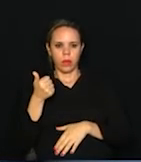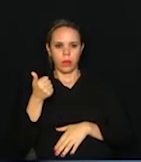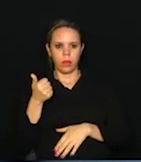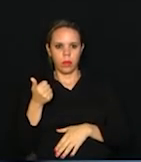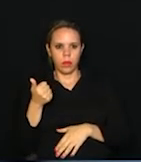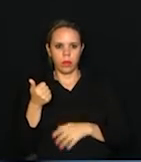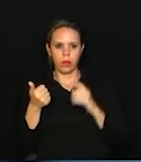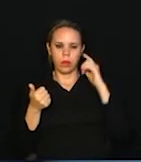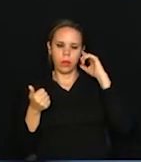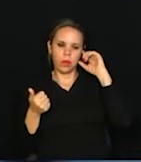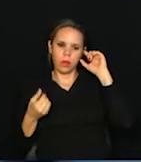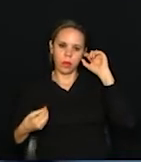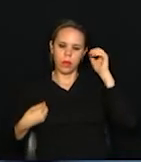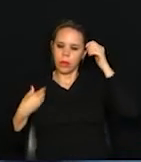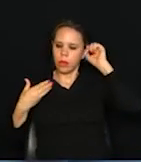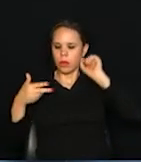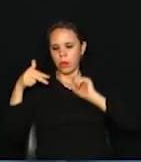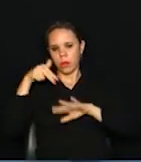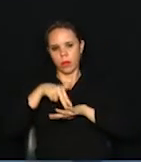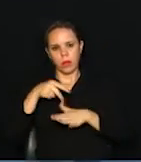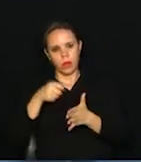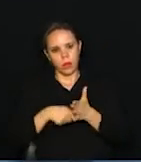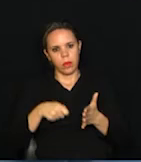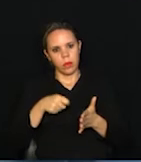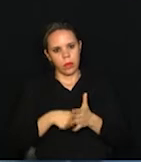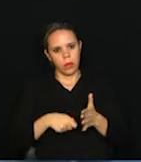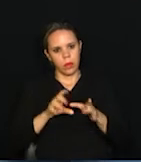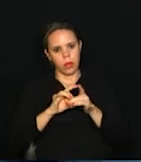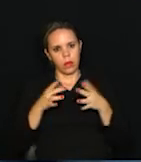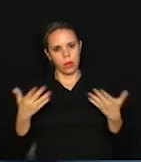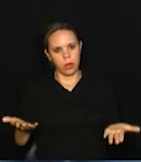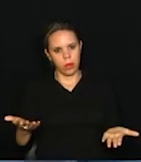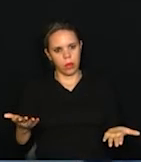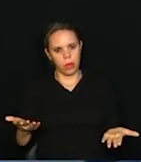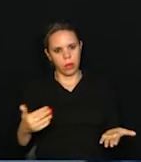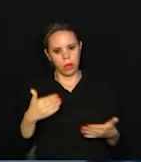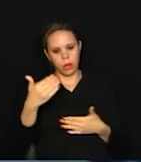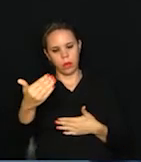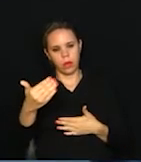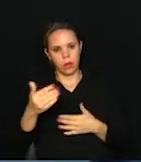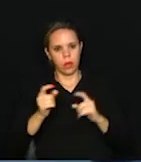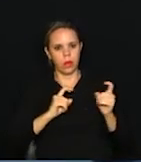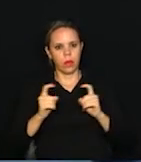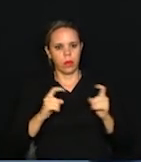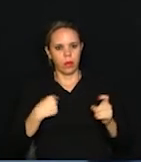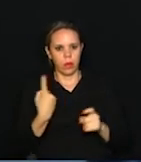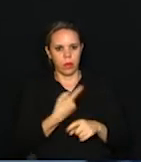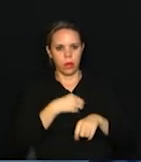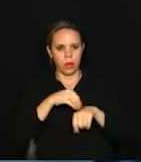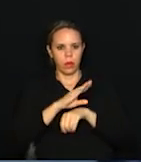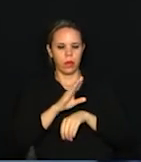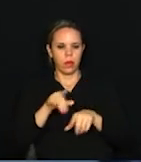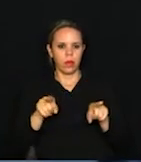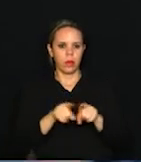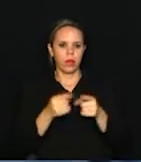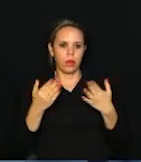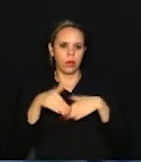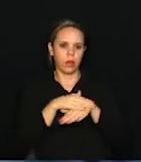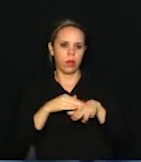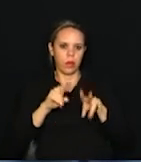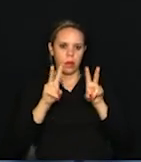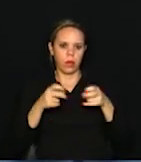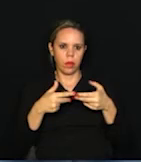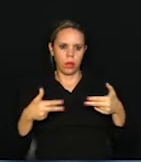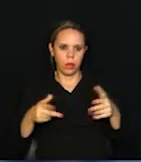para isso que a gente está aqui, né? Essa é a nossa disposição. Quem sabe numa próxima a gente possa também conversar sobre